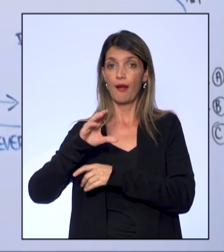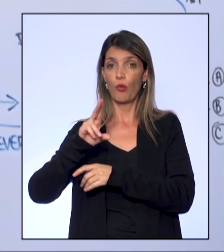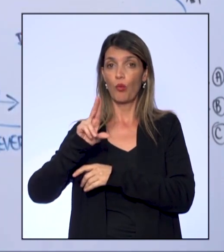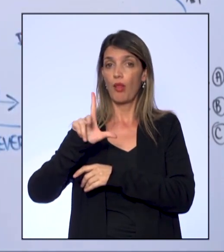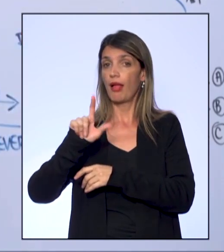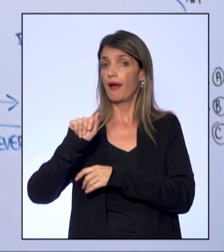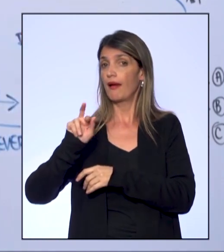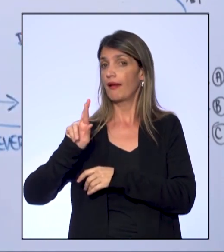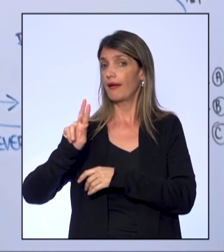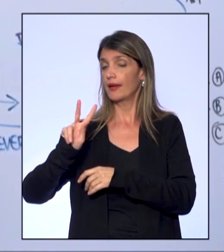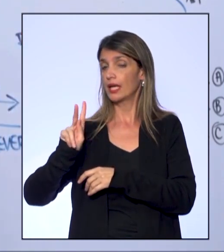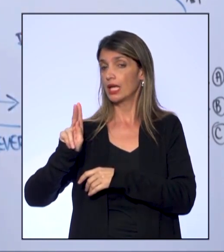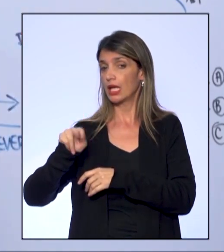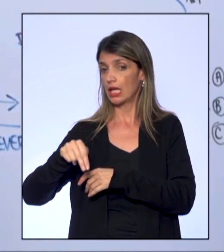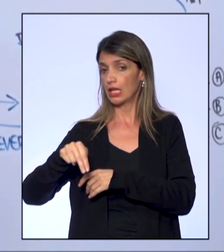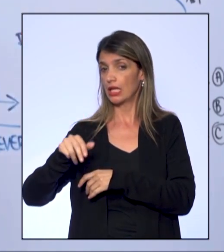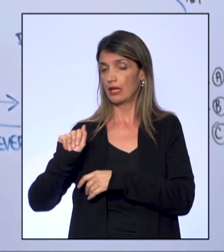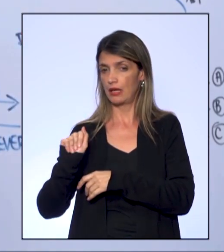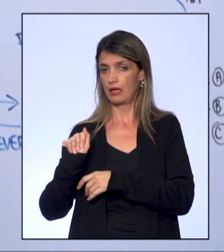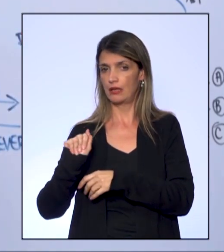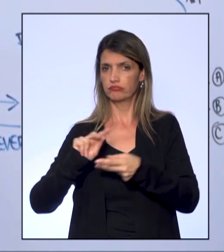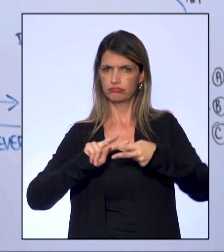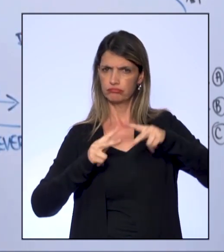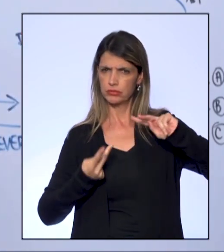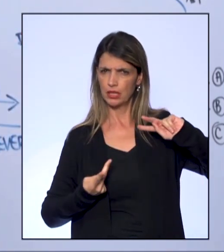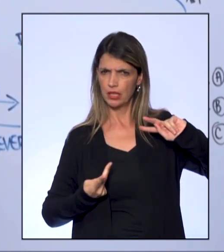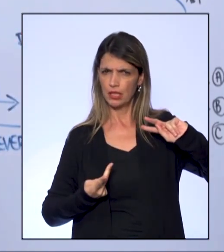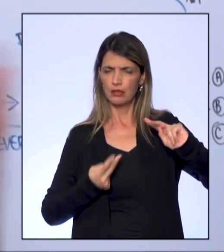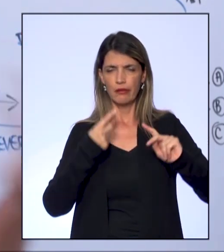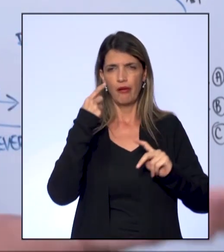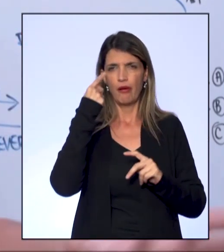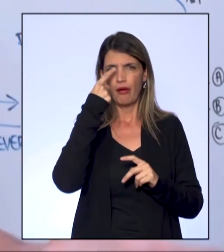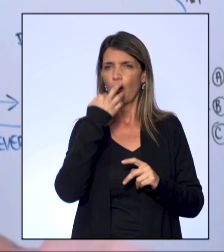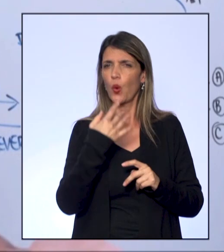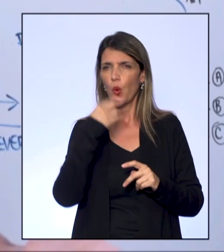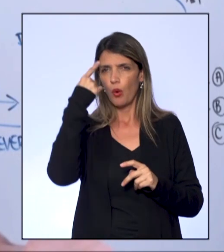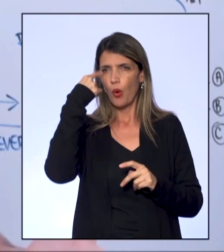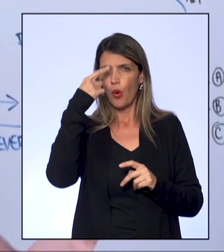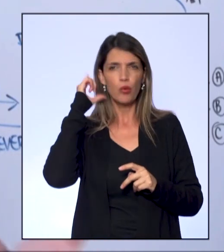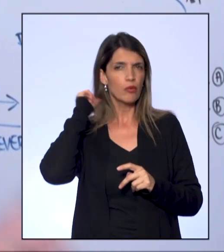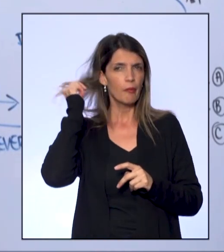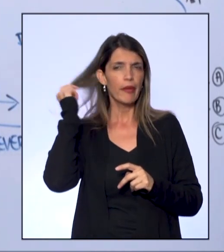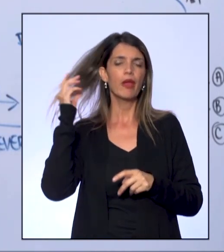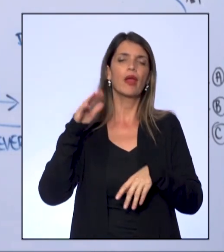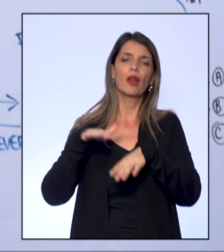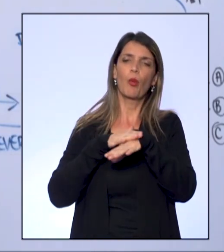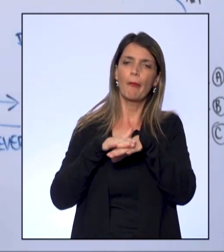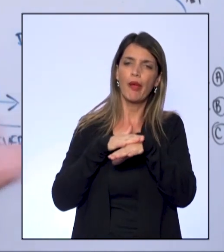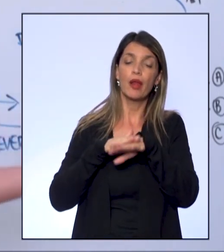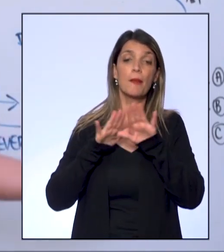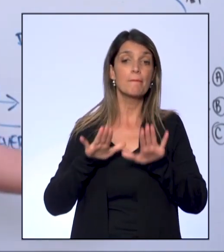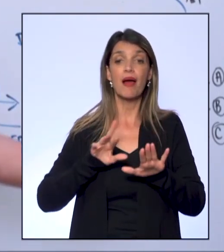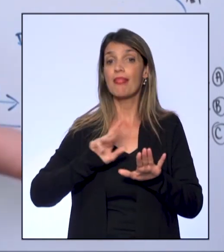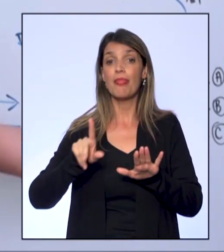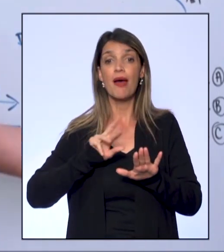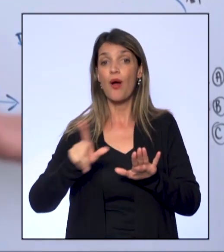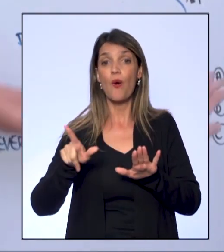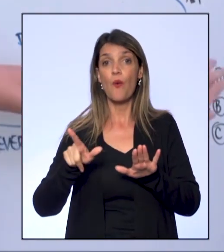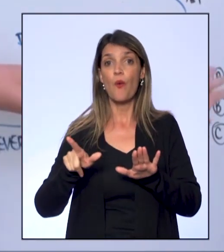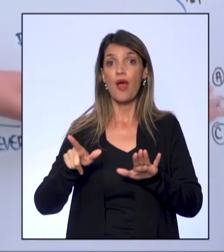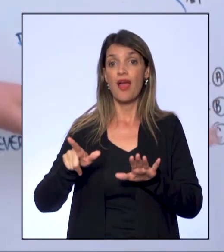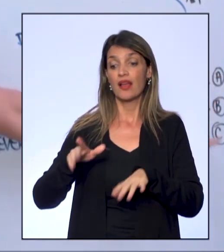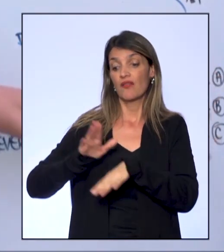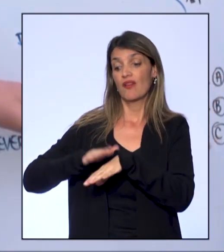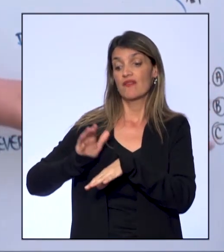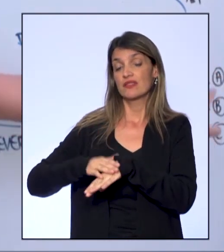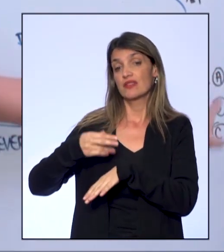que interessante. O DNA, ele que tem informação genética, a cor dos olhos, cor do nosso cabelo, cor da nossa pele. Só que não é ele que vai formar